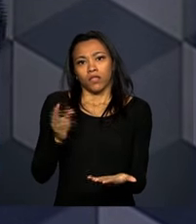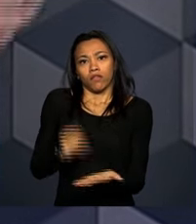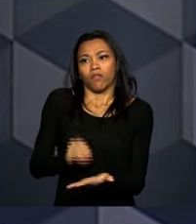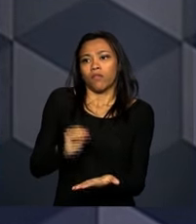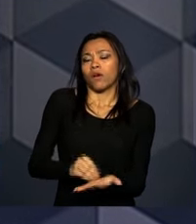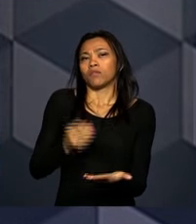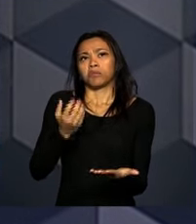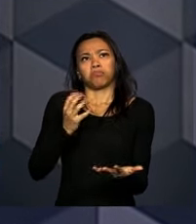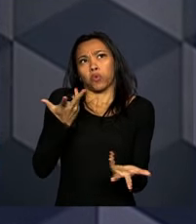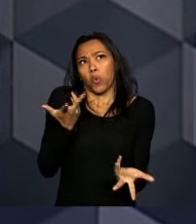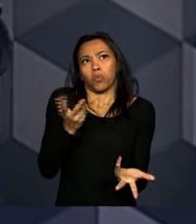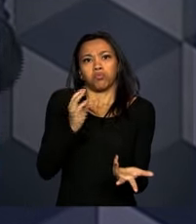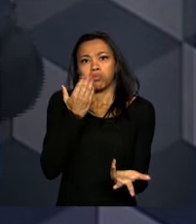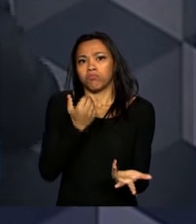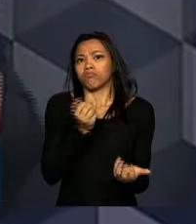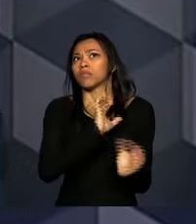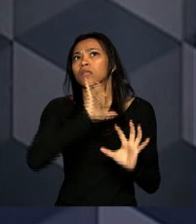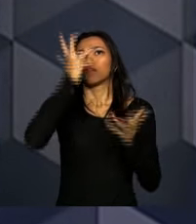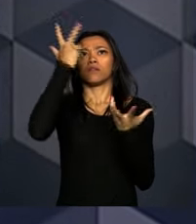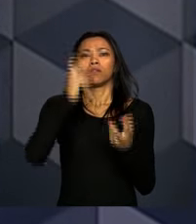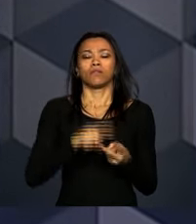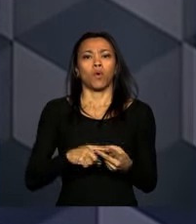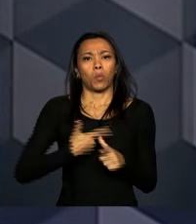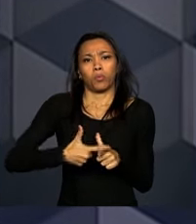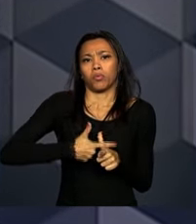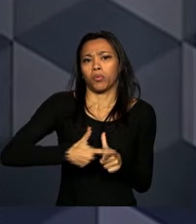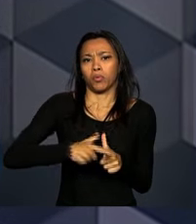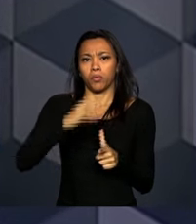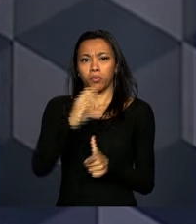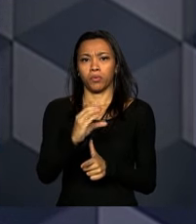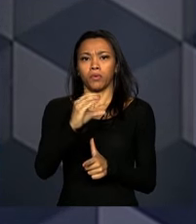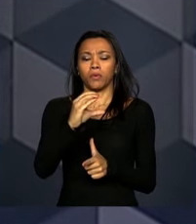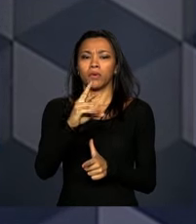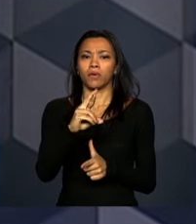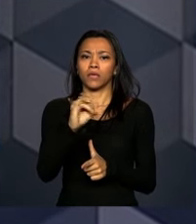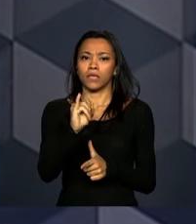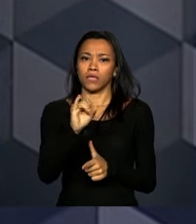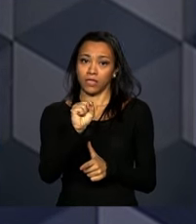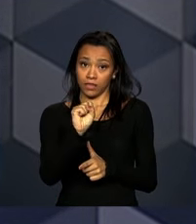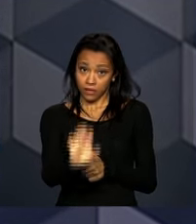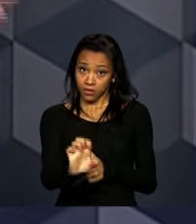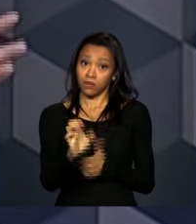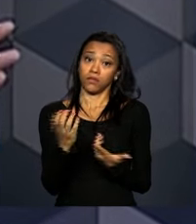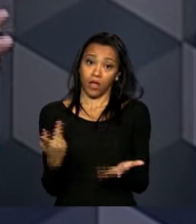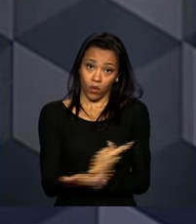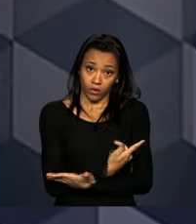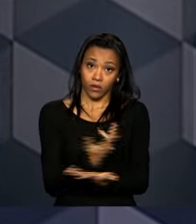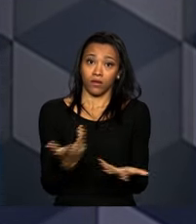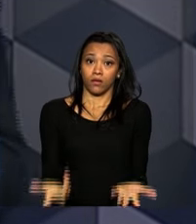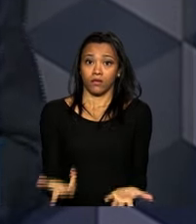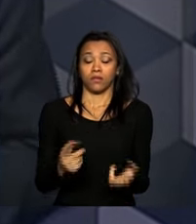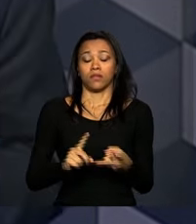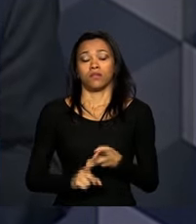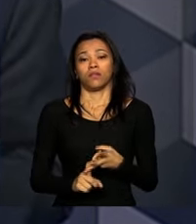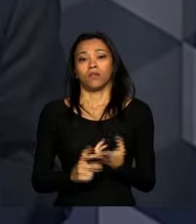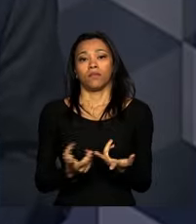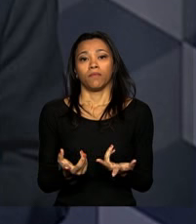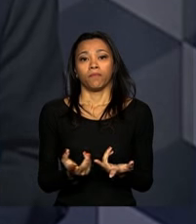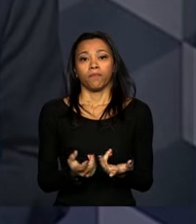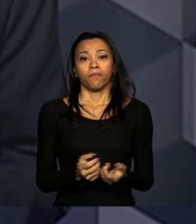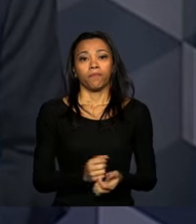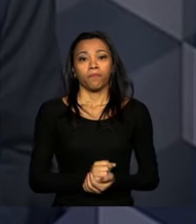fatores climáticos, seja por conta das crises que muitas vezes a condição humana, na sua fragilidade, nos